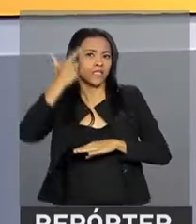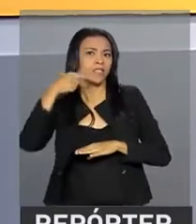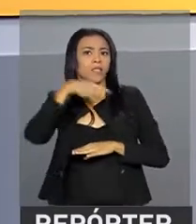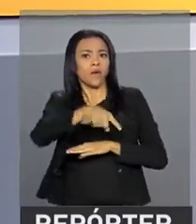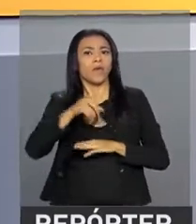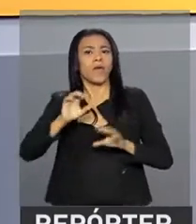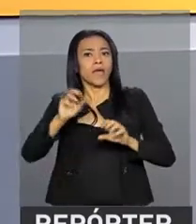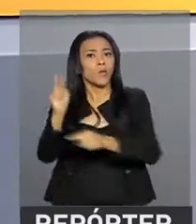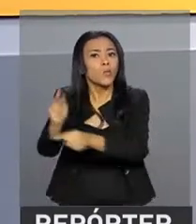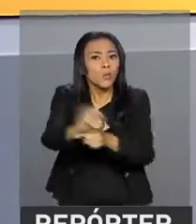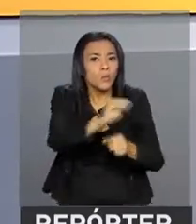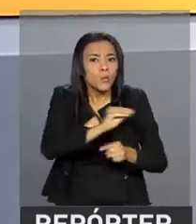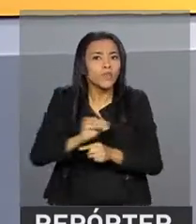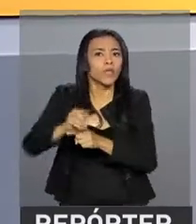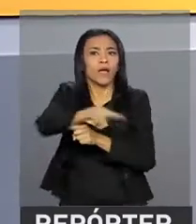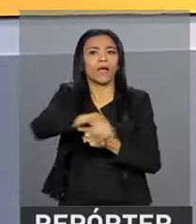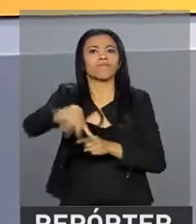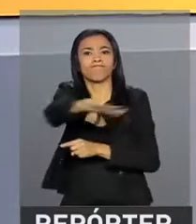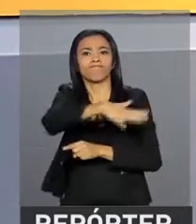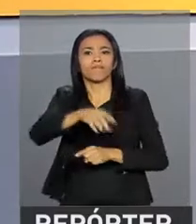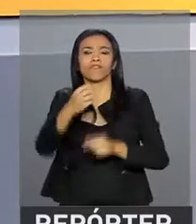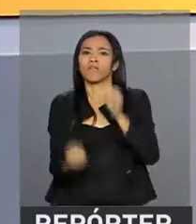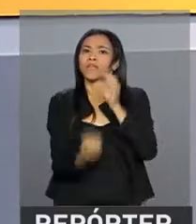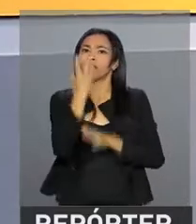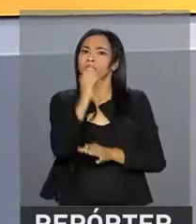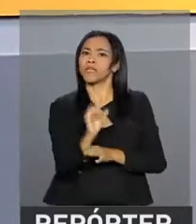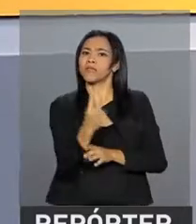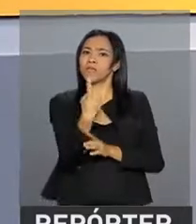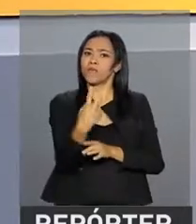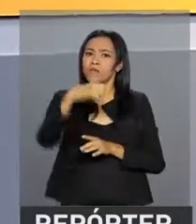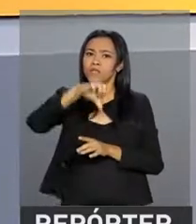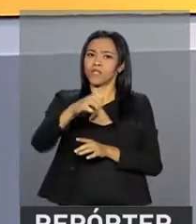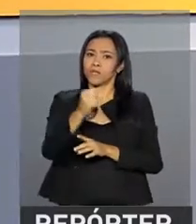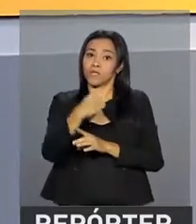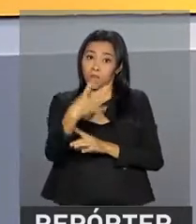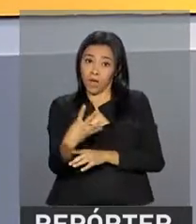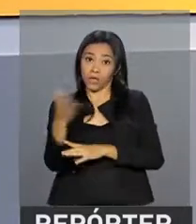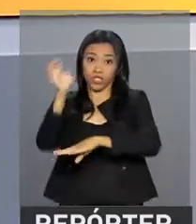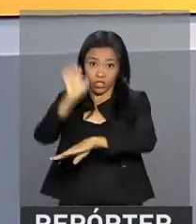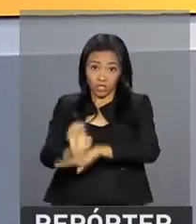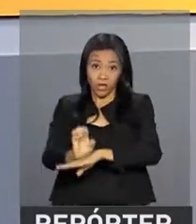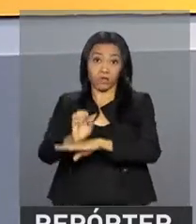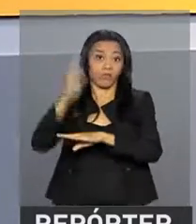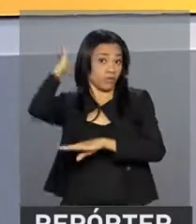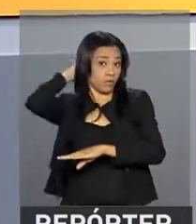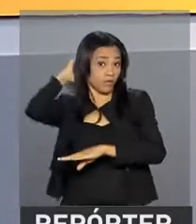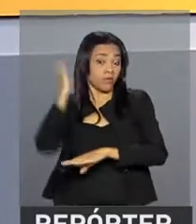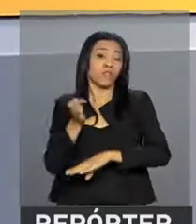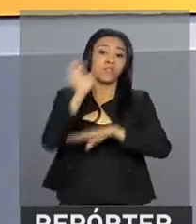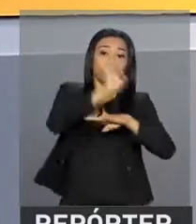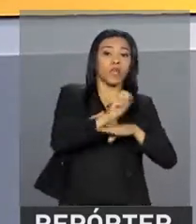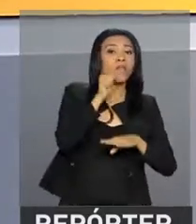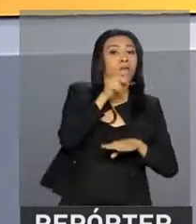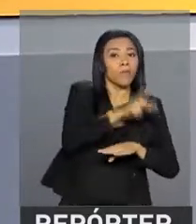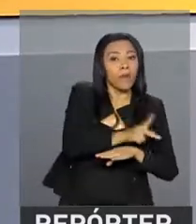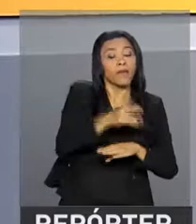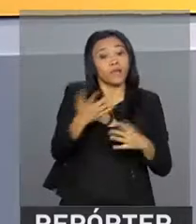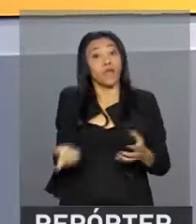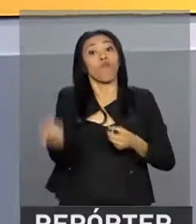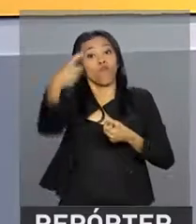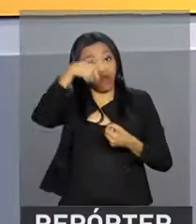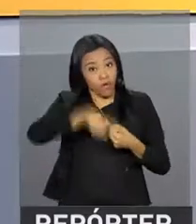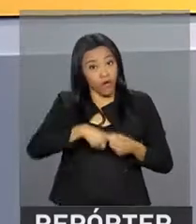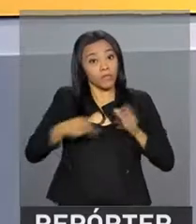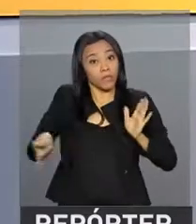condições da reserva criada em 1984 entre os estados do pará e do amapá com isso volta a ser do